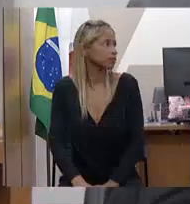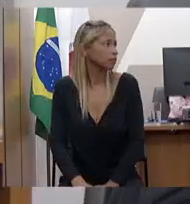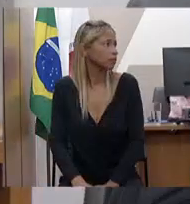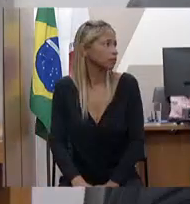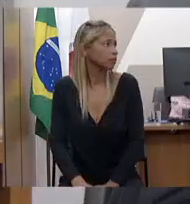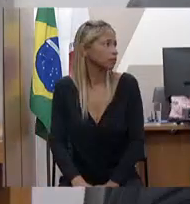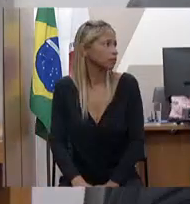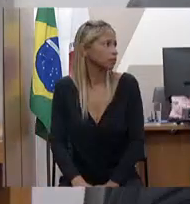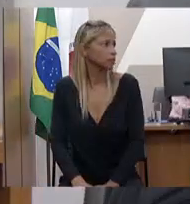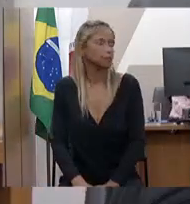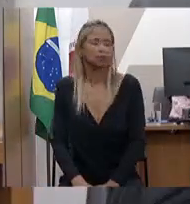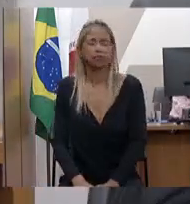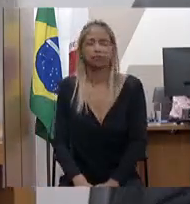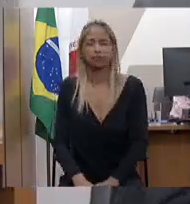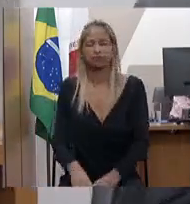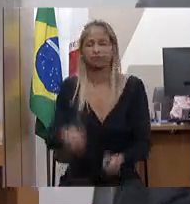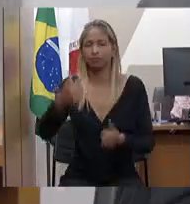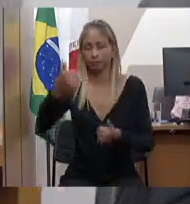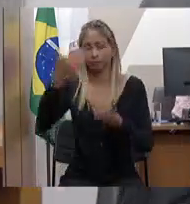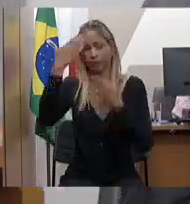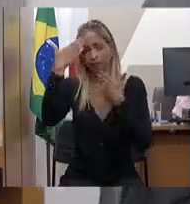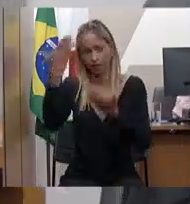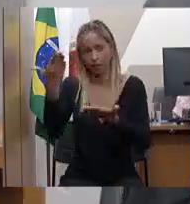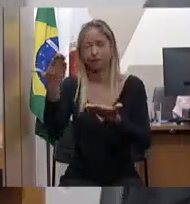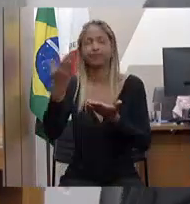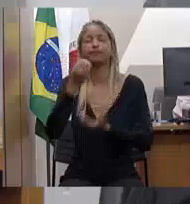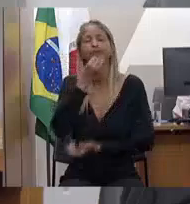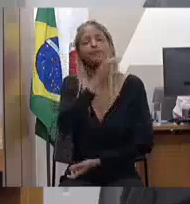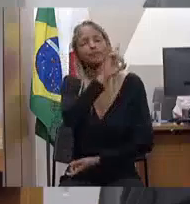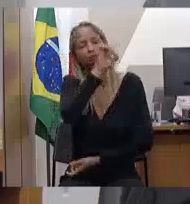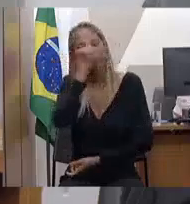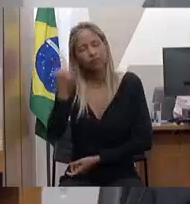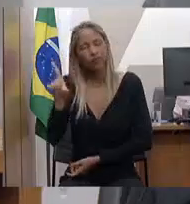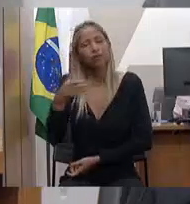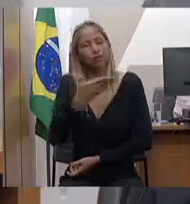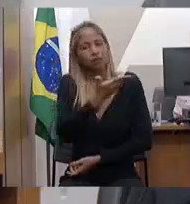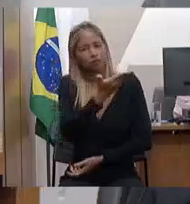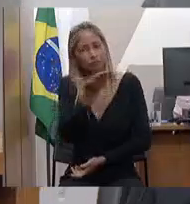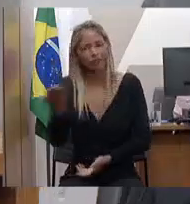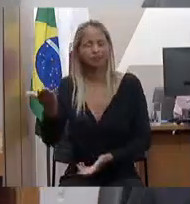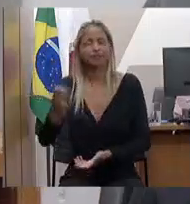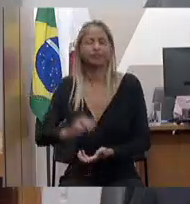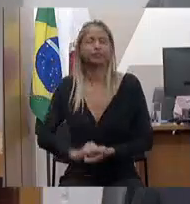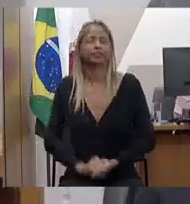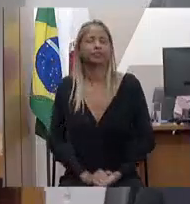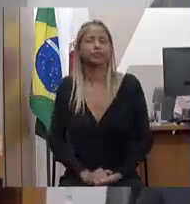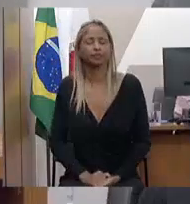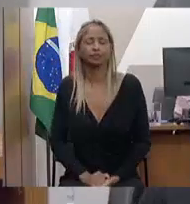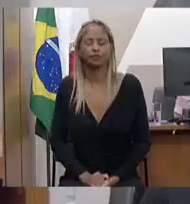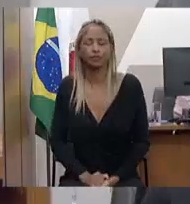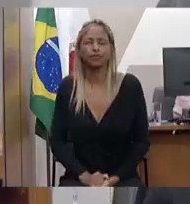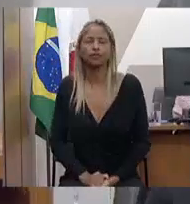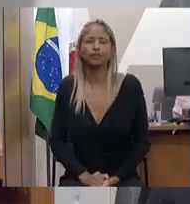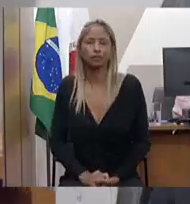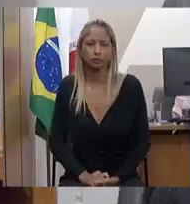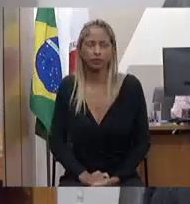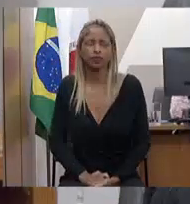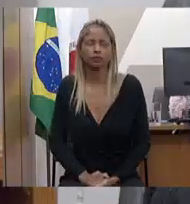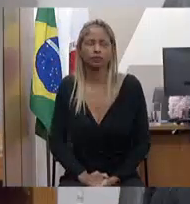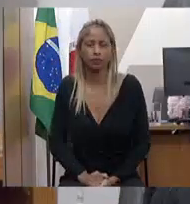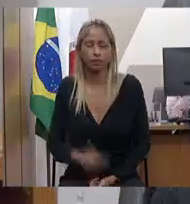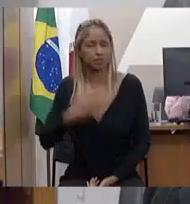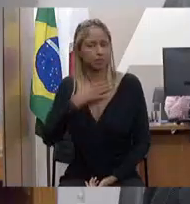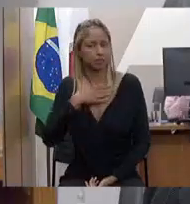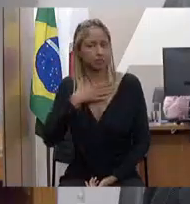né meu acho que não é bom dia né para todos todas com muita